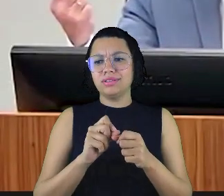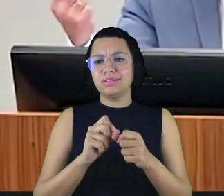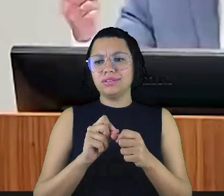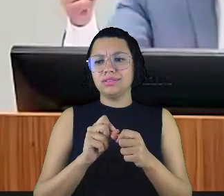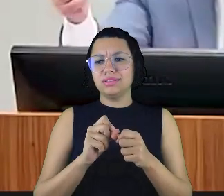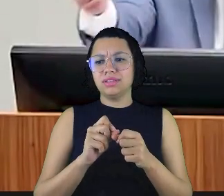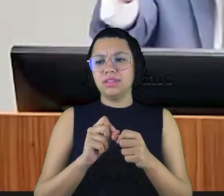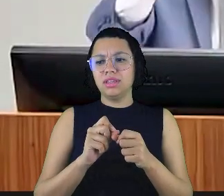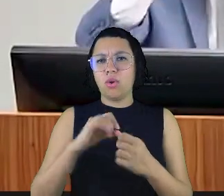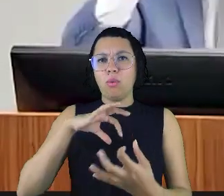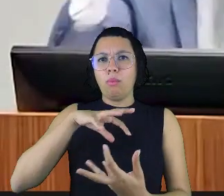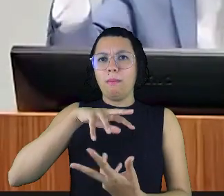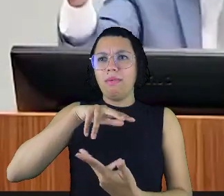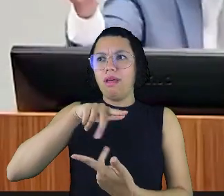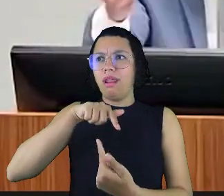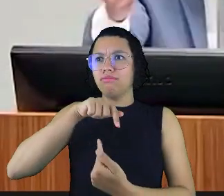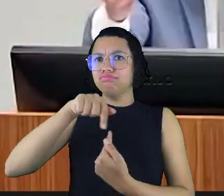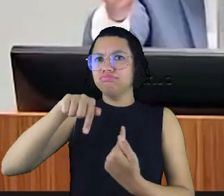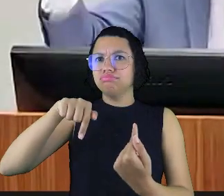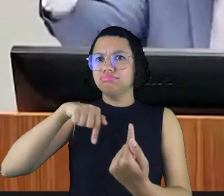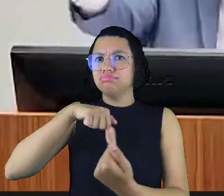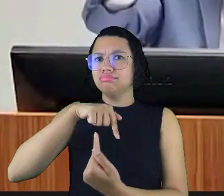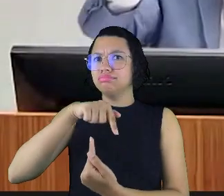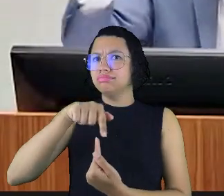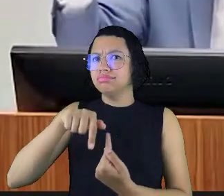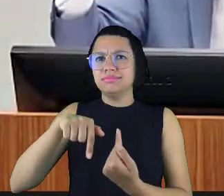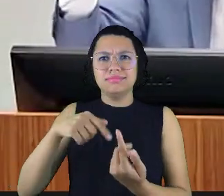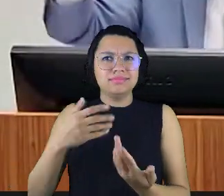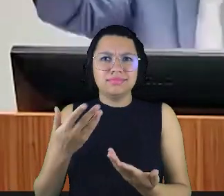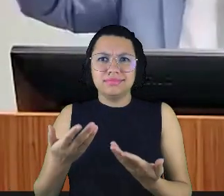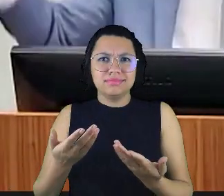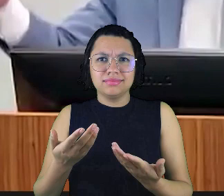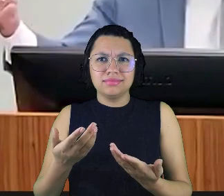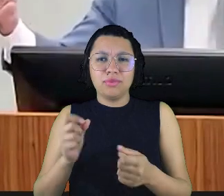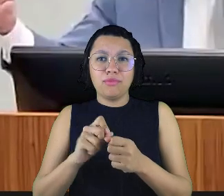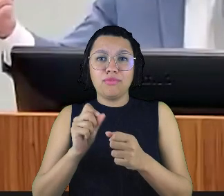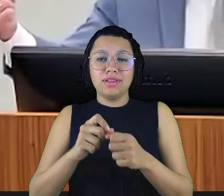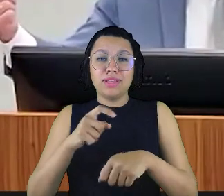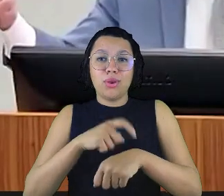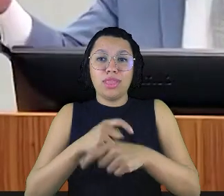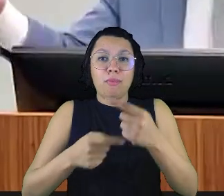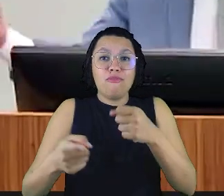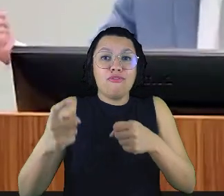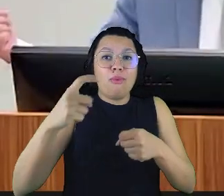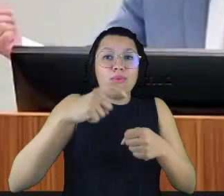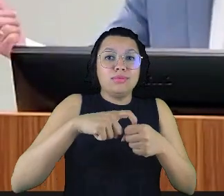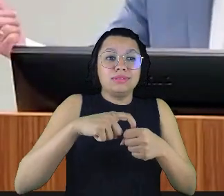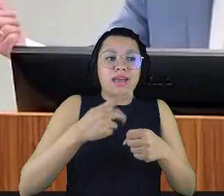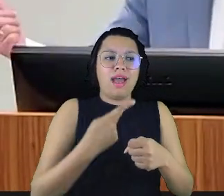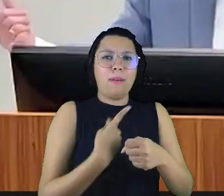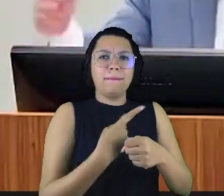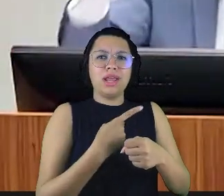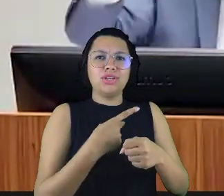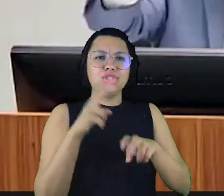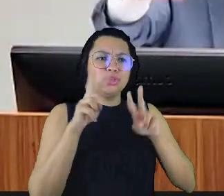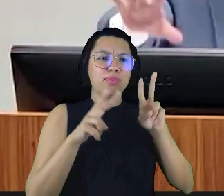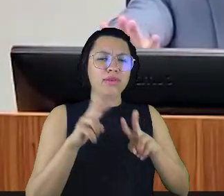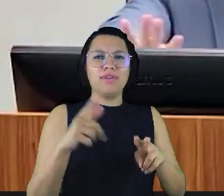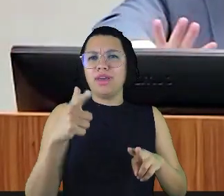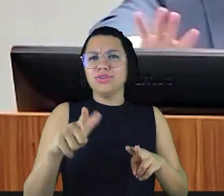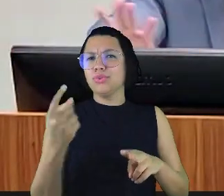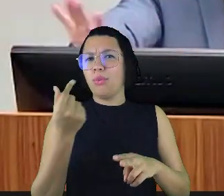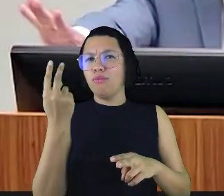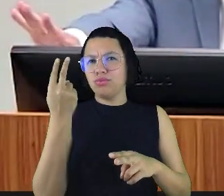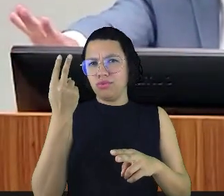planeta lá Superman, né? Fazer com que o tempo volte para que a gente reapure esses valores. Agora,